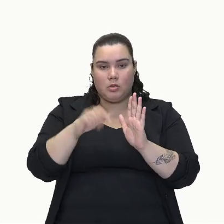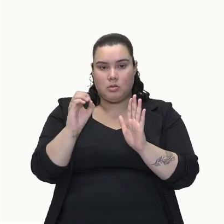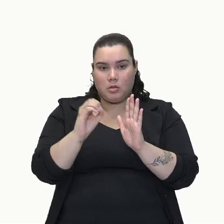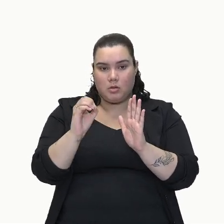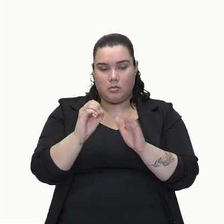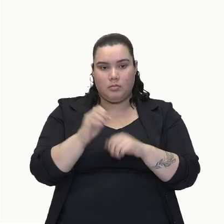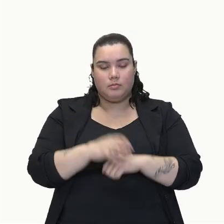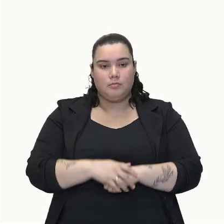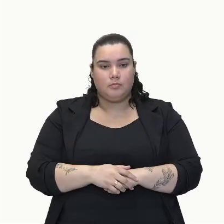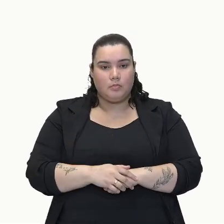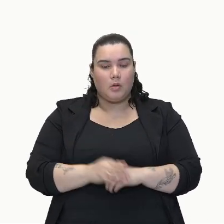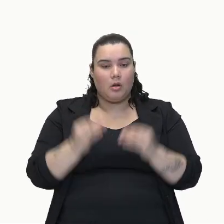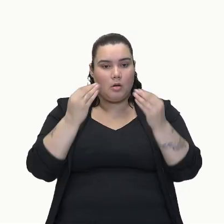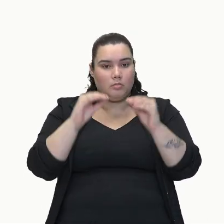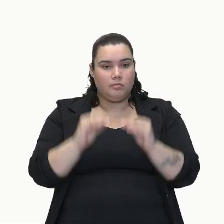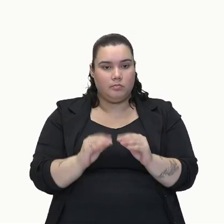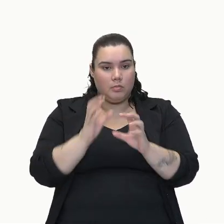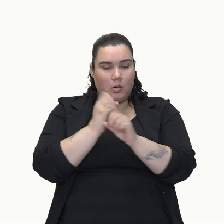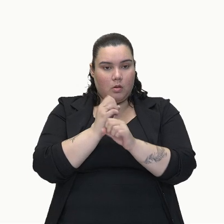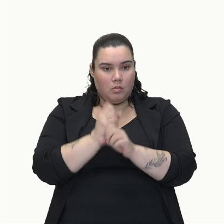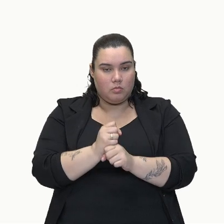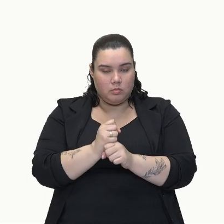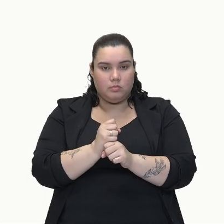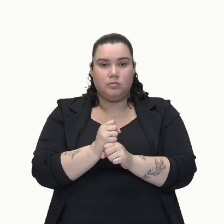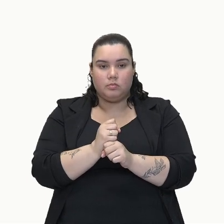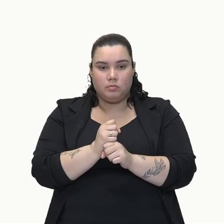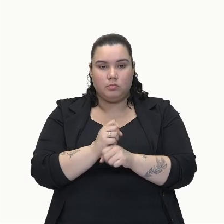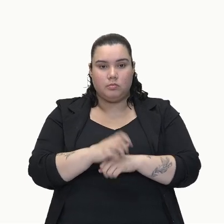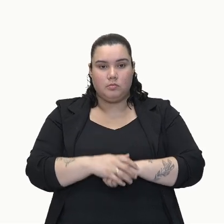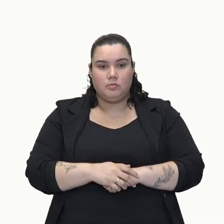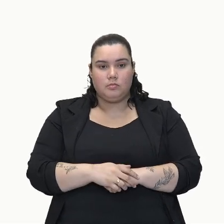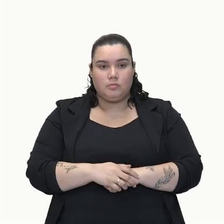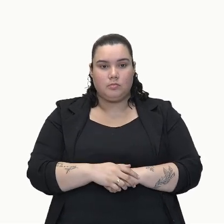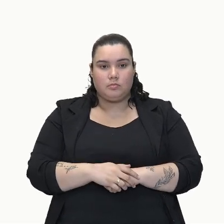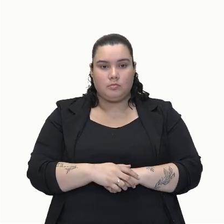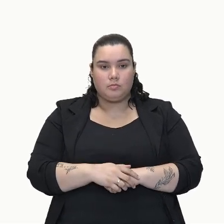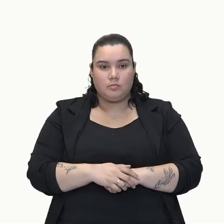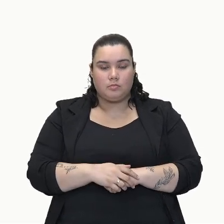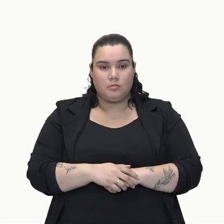zero. A gente iguala ela a zero.